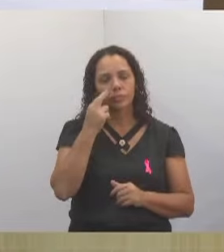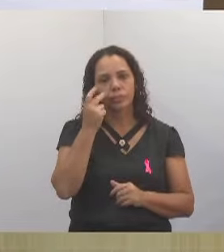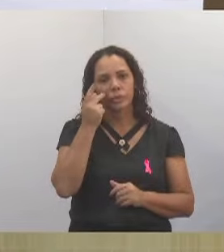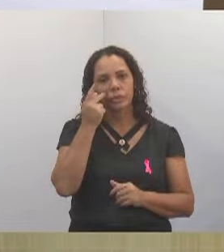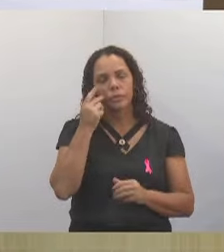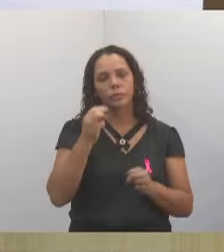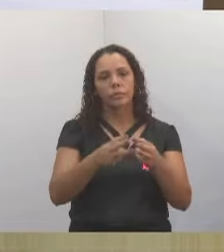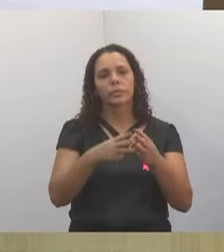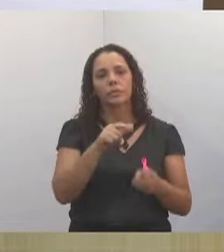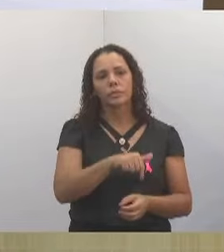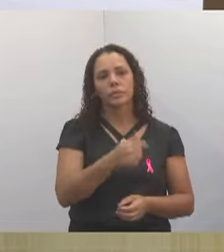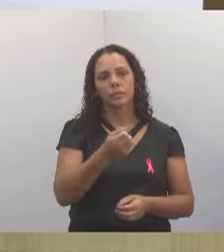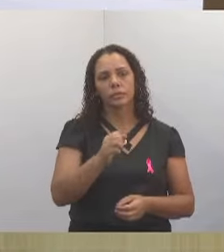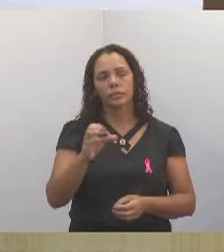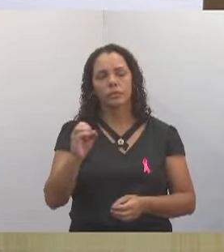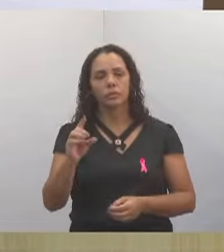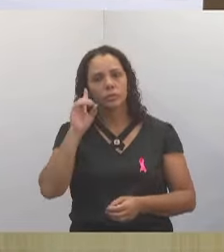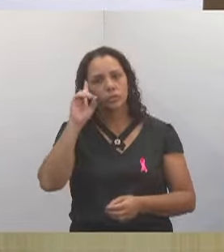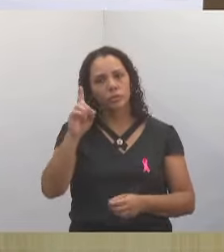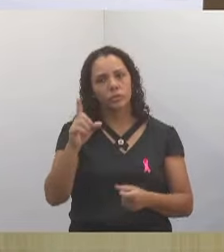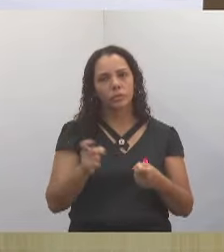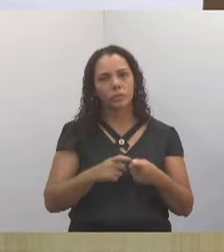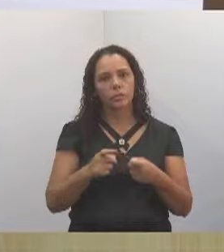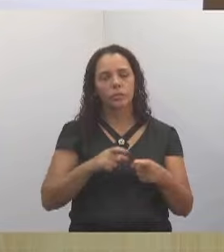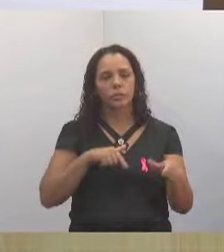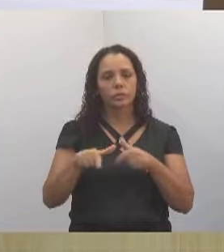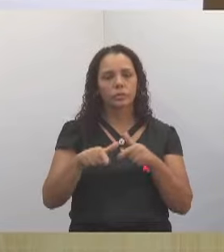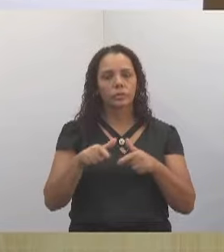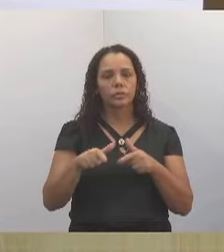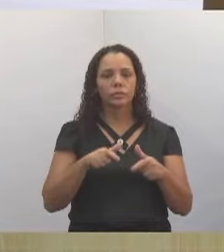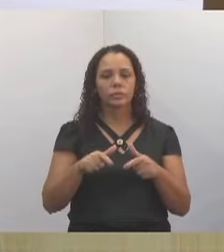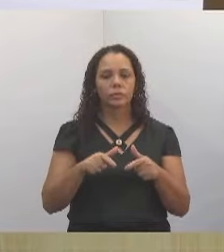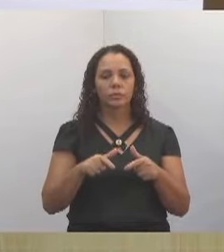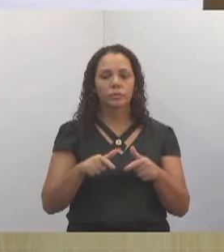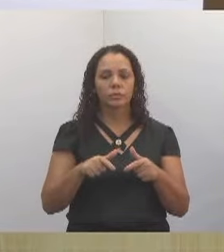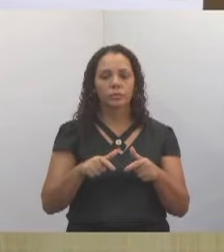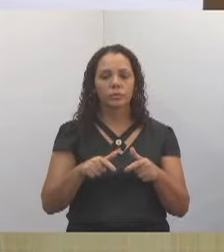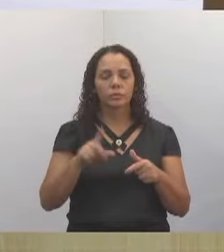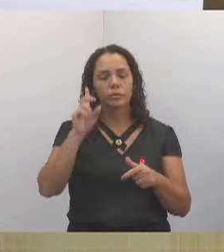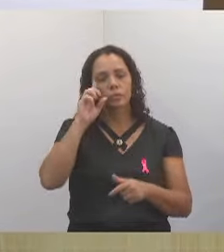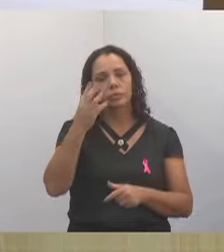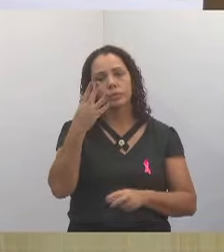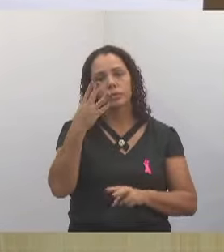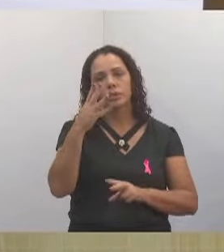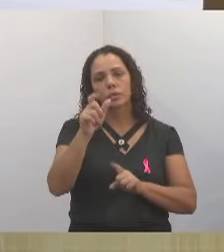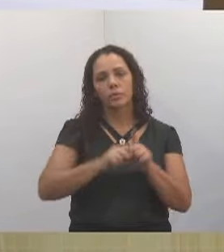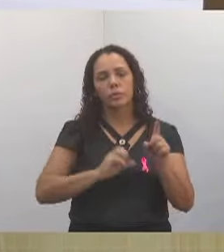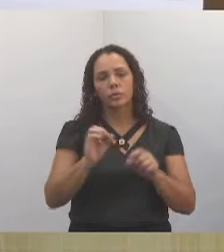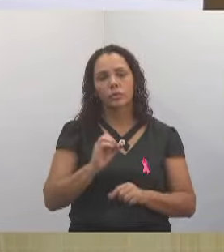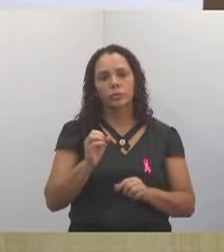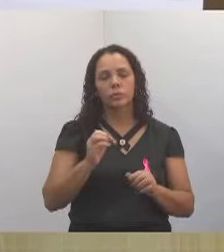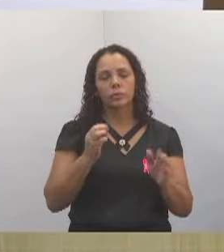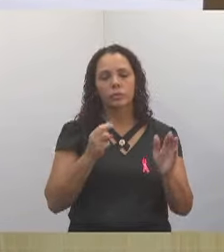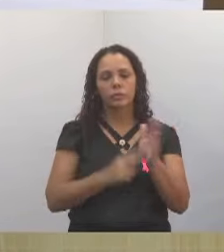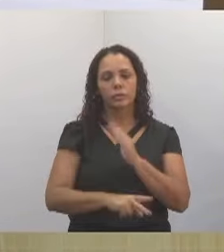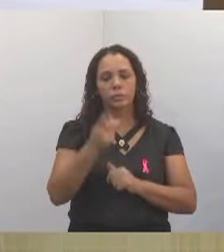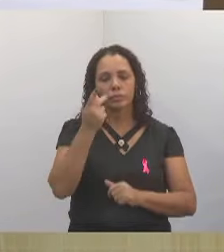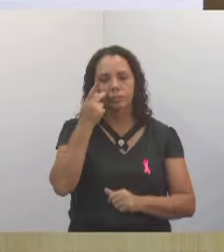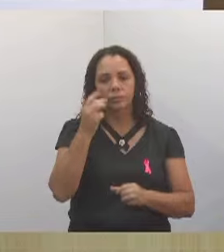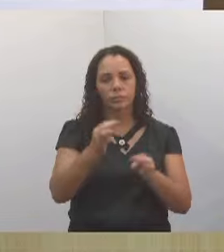780. Moção de reconhecimento pelo transcurso Dia do Médico do Trabalho. 4 de outubro. Autoria, Paulino dos Condutores.